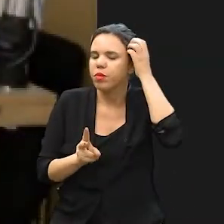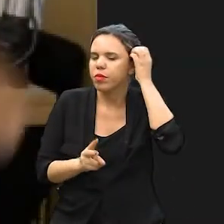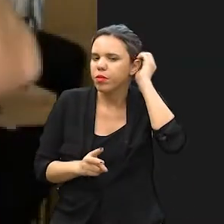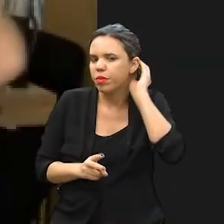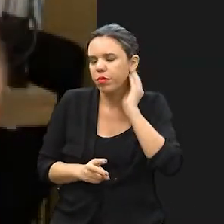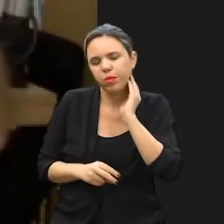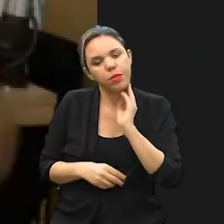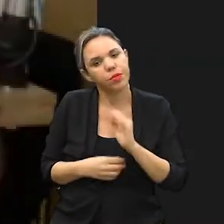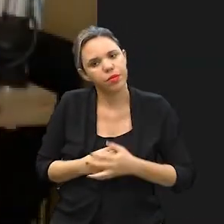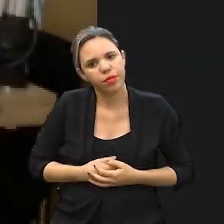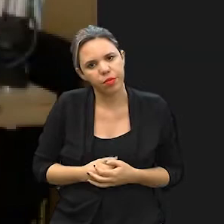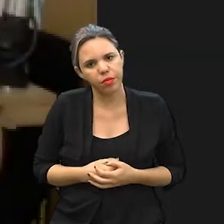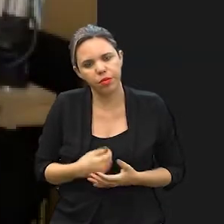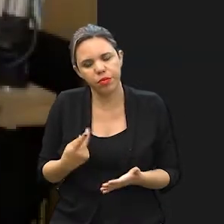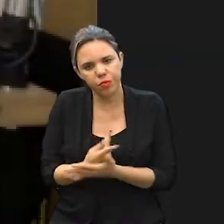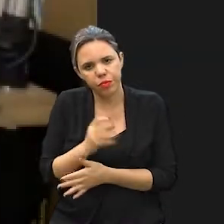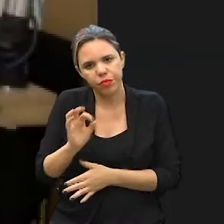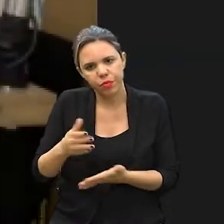né?